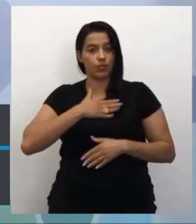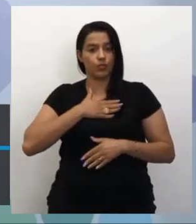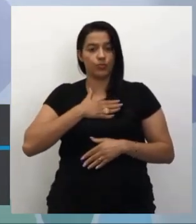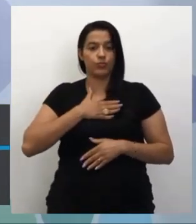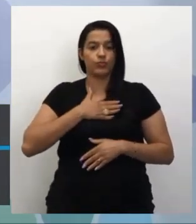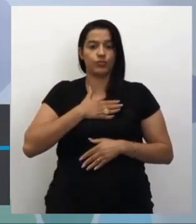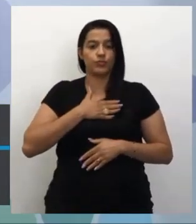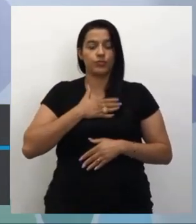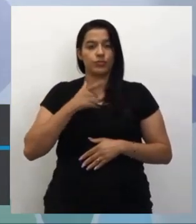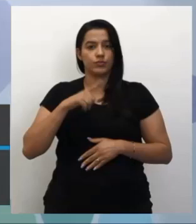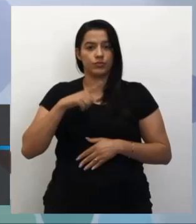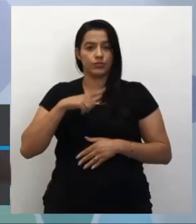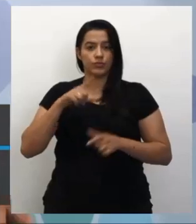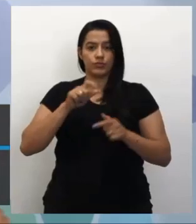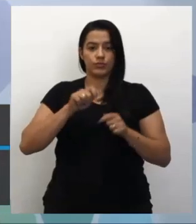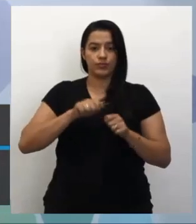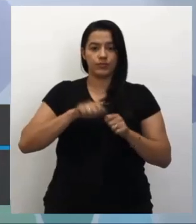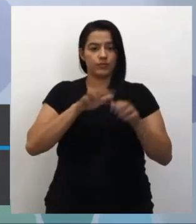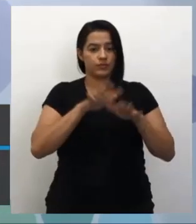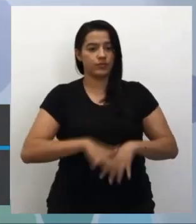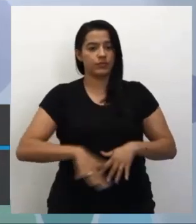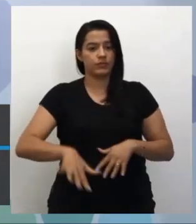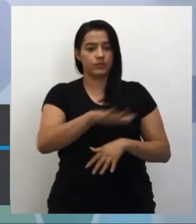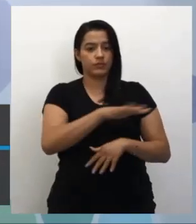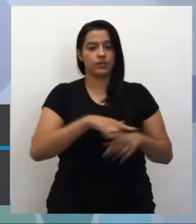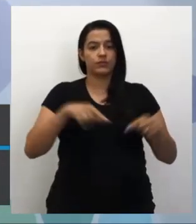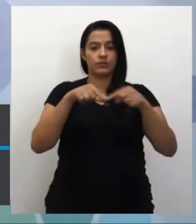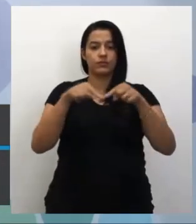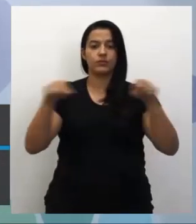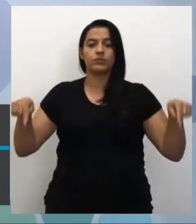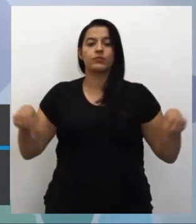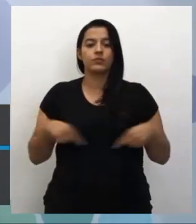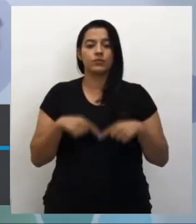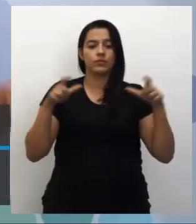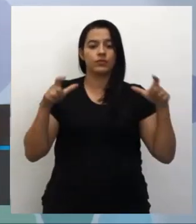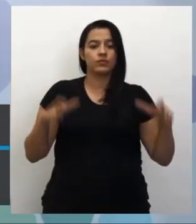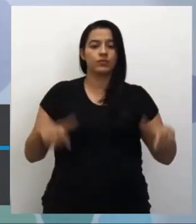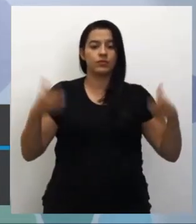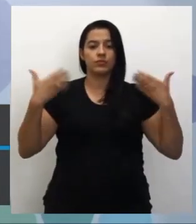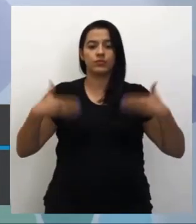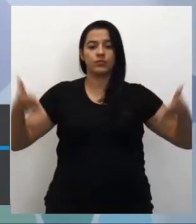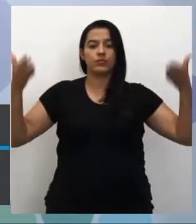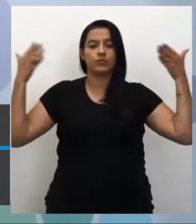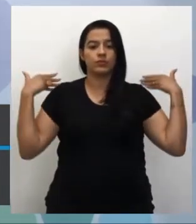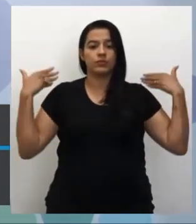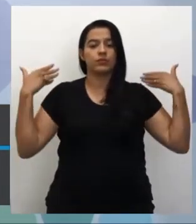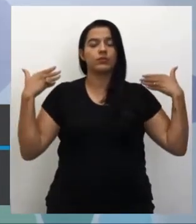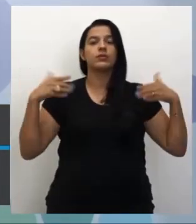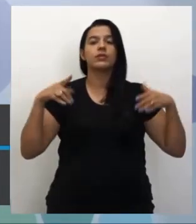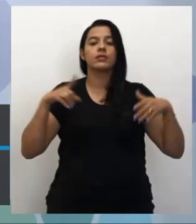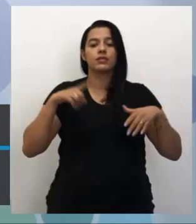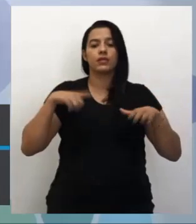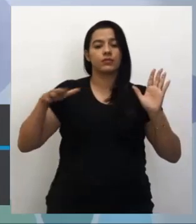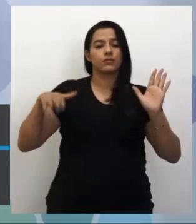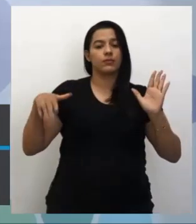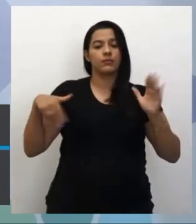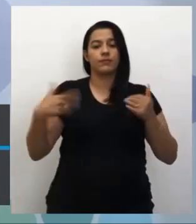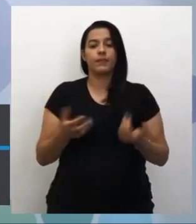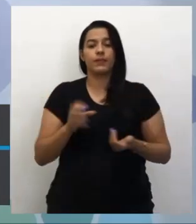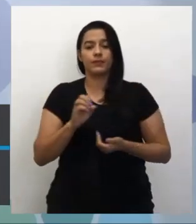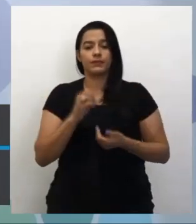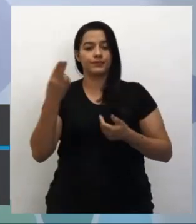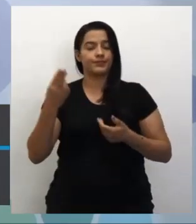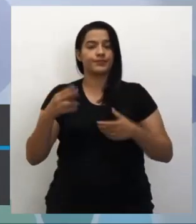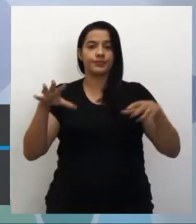está atuando num espaço. O espaço aqui é estúdio, mas eu posso, sei lá, às vezes colocar um chroma key aqui ao fundo e estar numa praia, ou, sei lá, estar num castelo